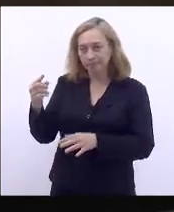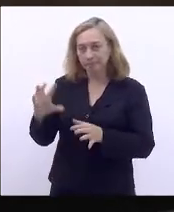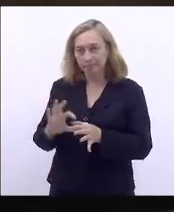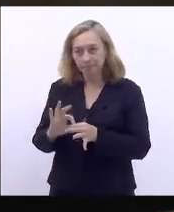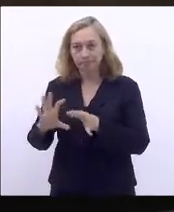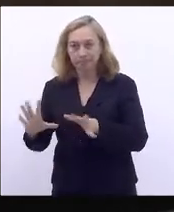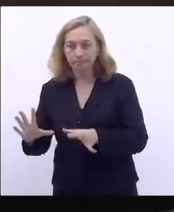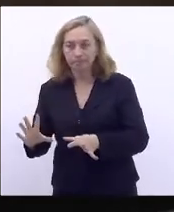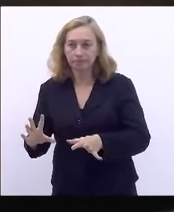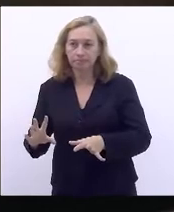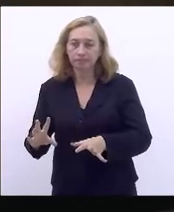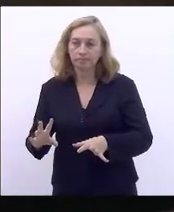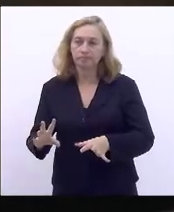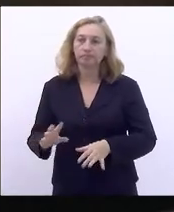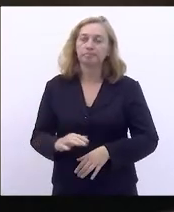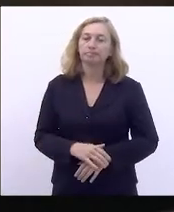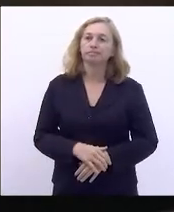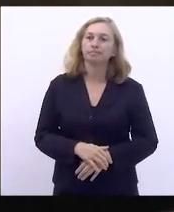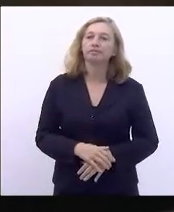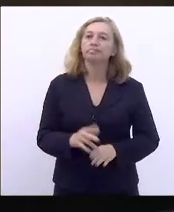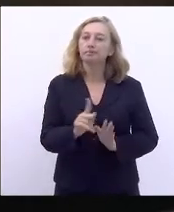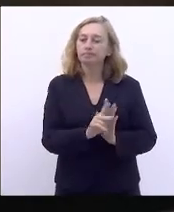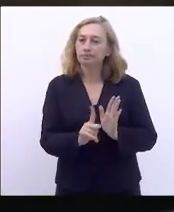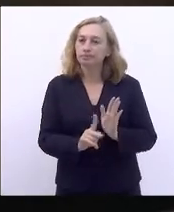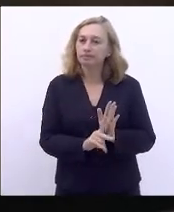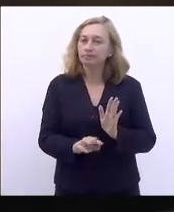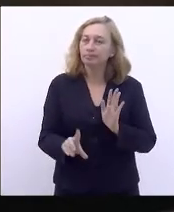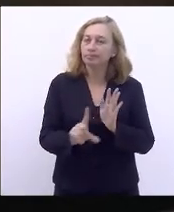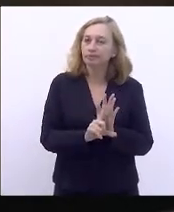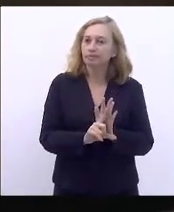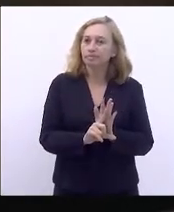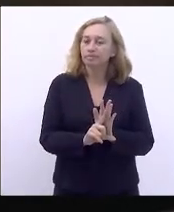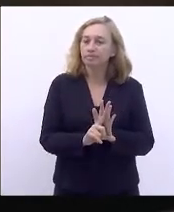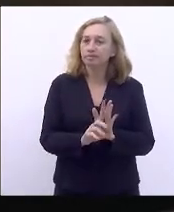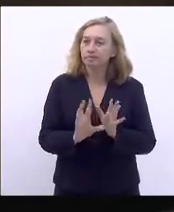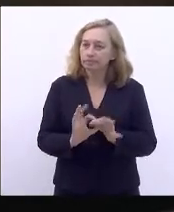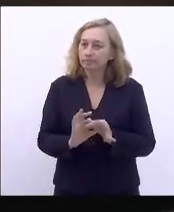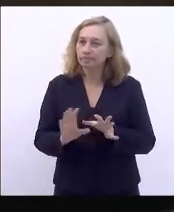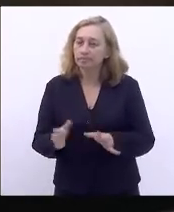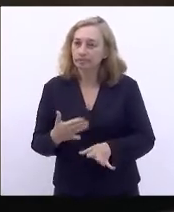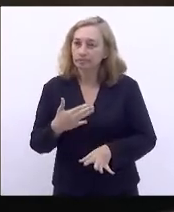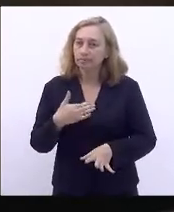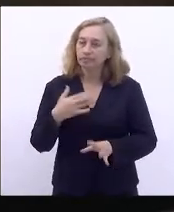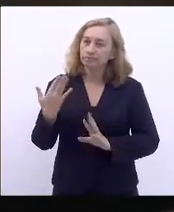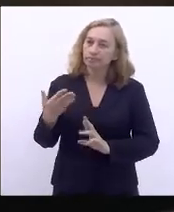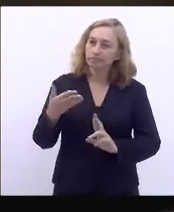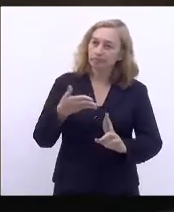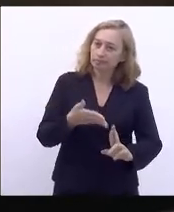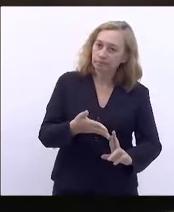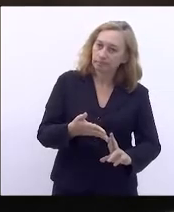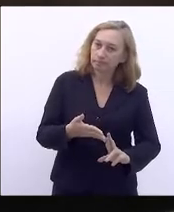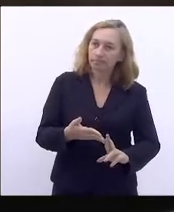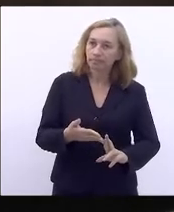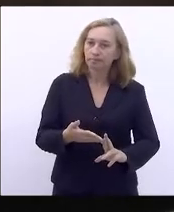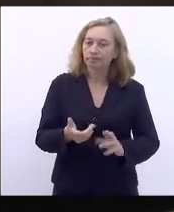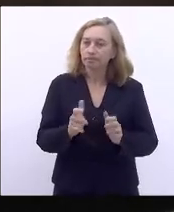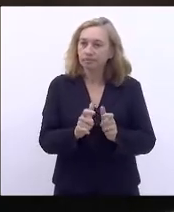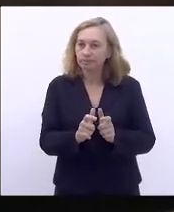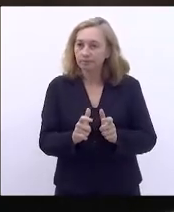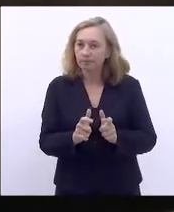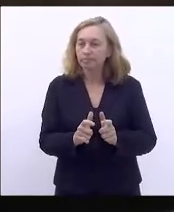permitiu fazer, através desse projeto de lei, me permitiu fazer a referência a essa